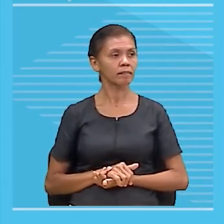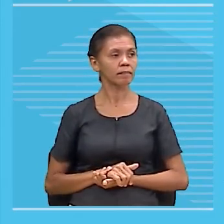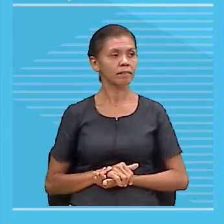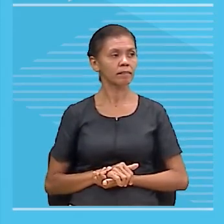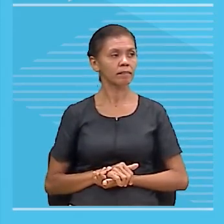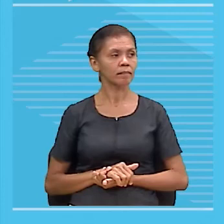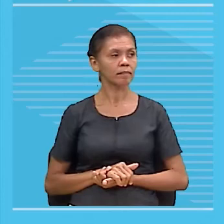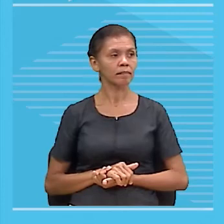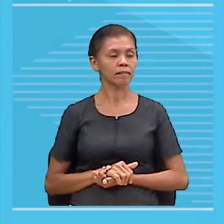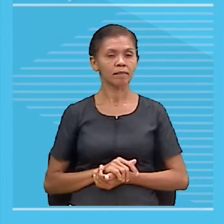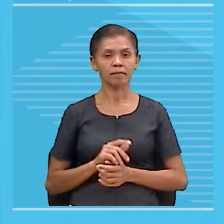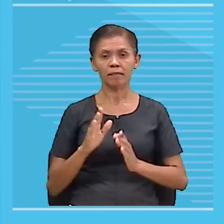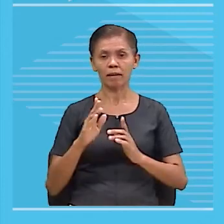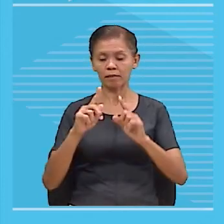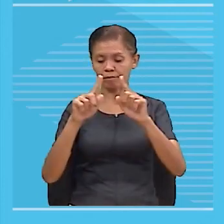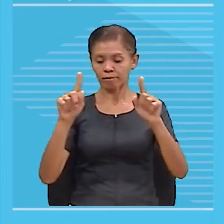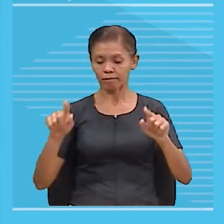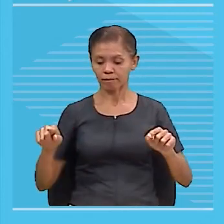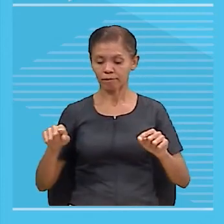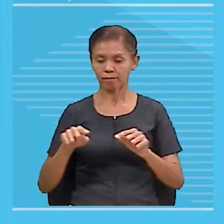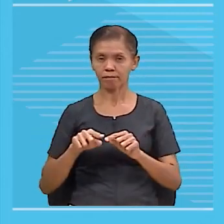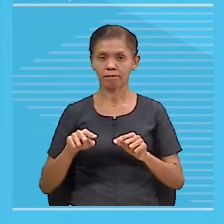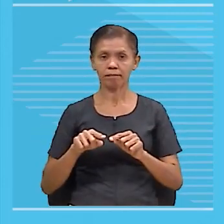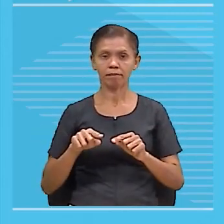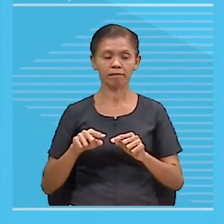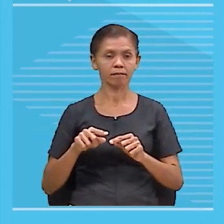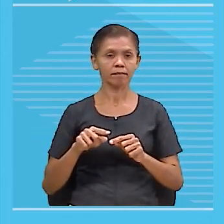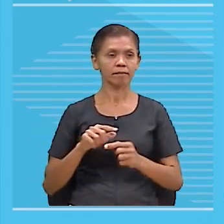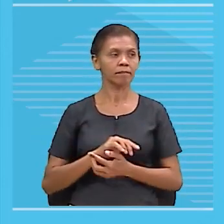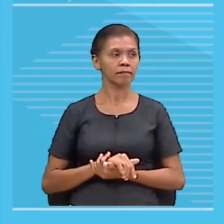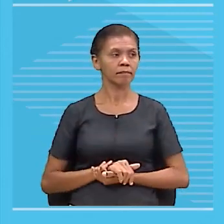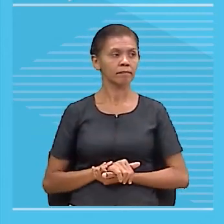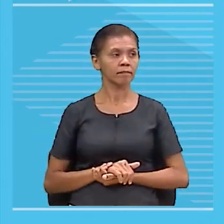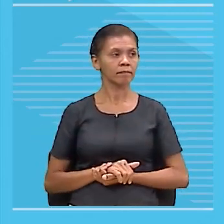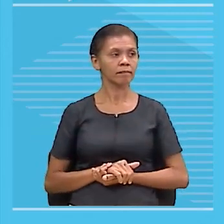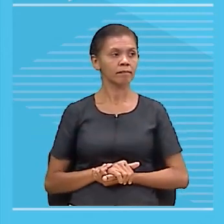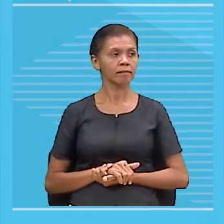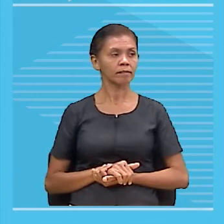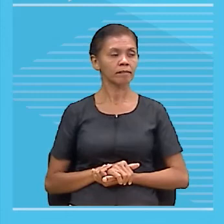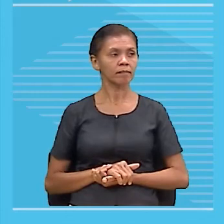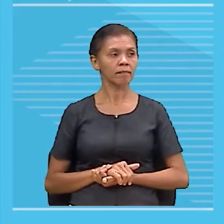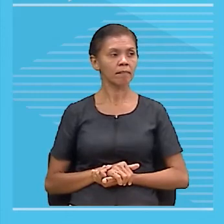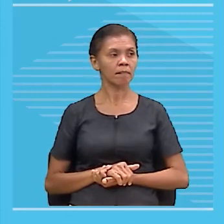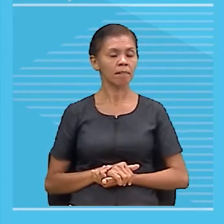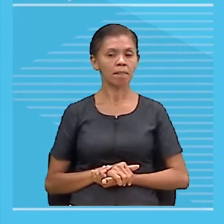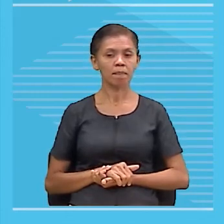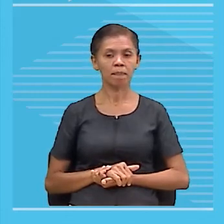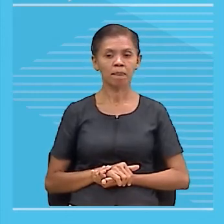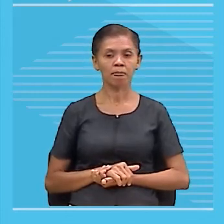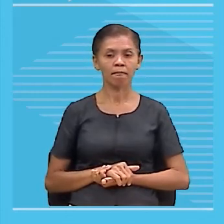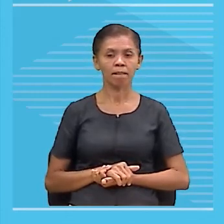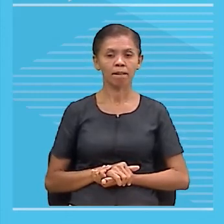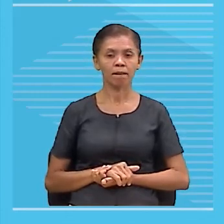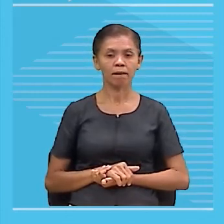quadrada, né? Como a plaquinha, a questão fala que é quadrada, a gente vai determinar a área de um